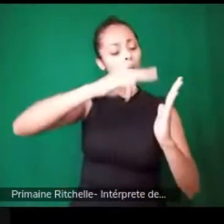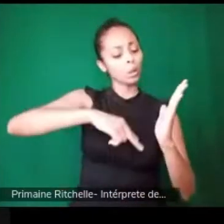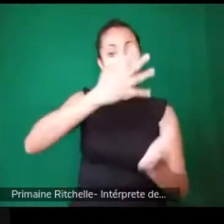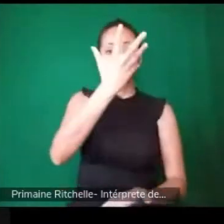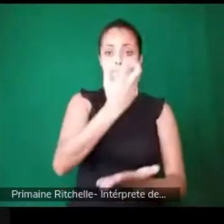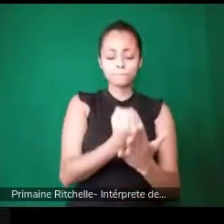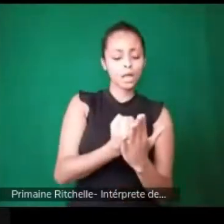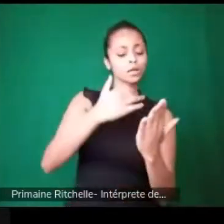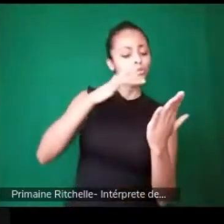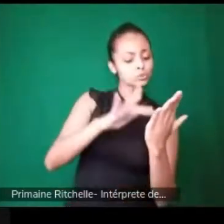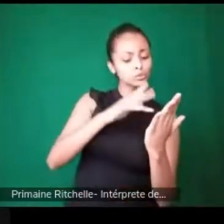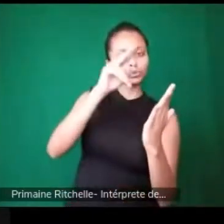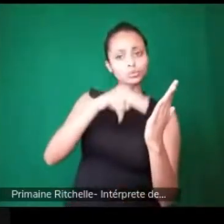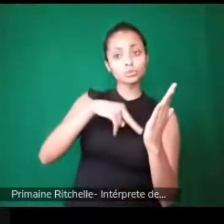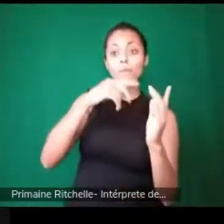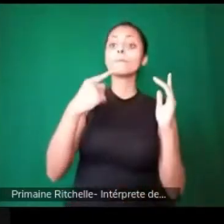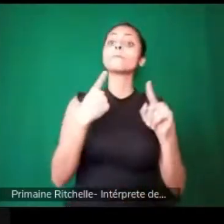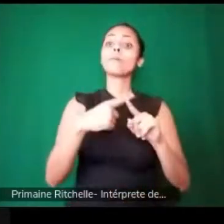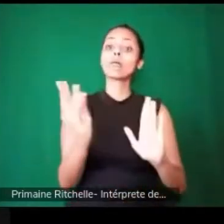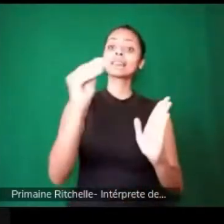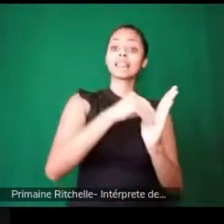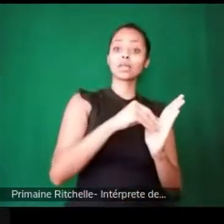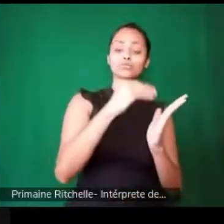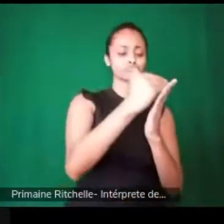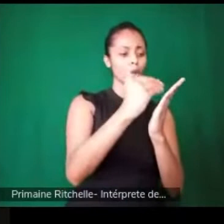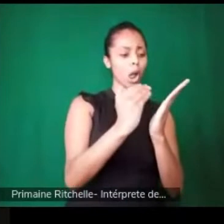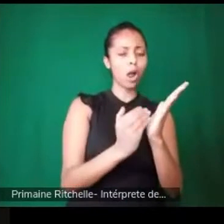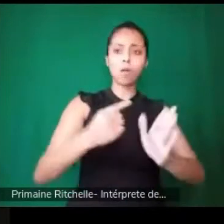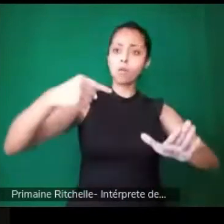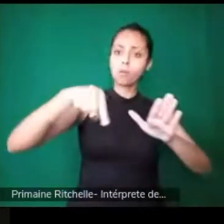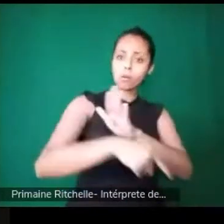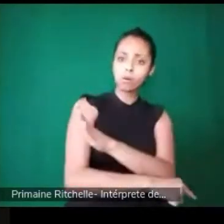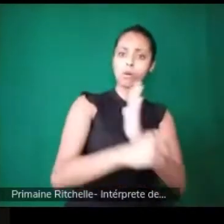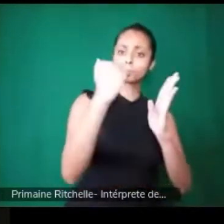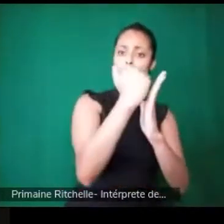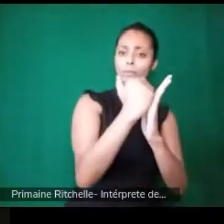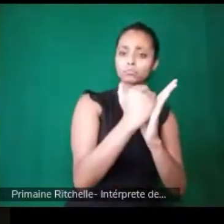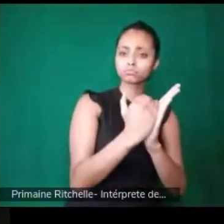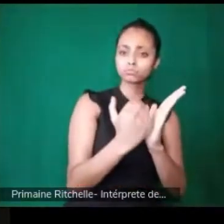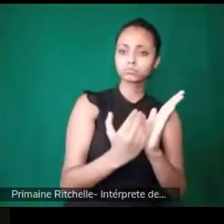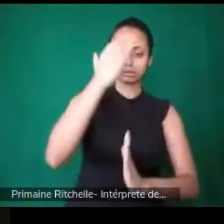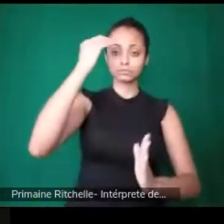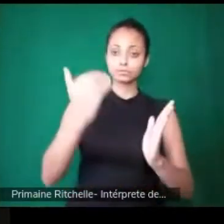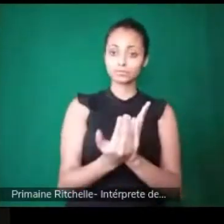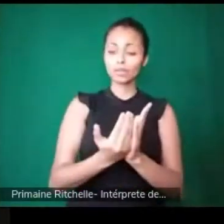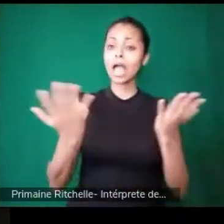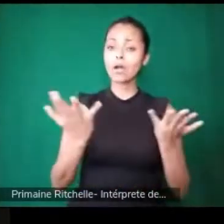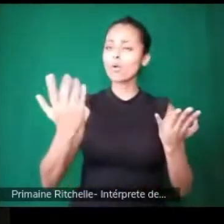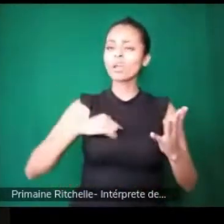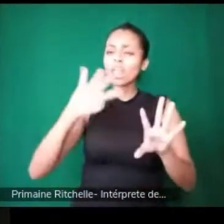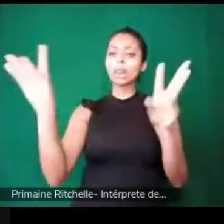e-book, porque no e-book tem as informações mais detalhadas dos protocolos a serem seguidos. Aqui a gente está passando um panorama geral